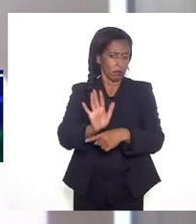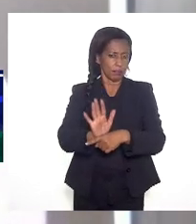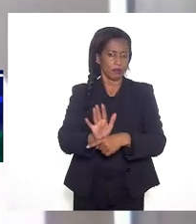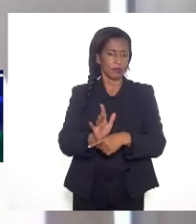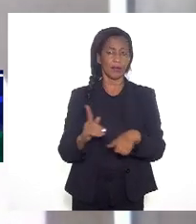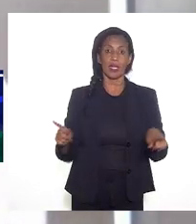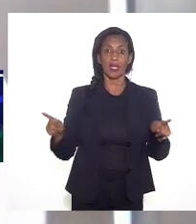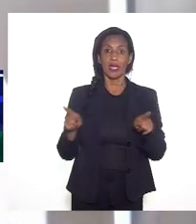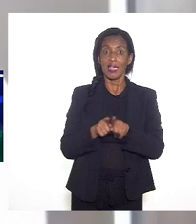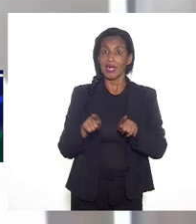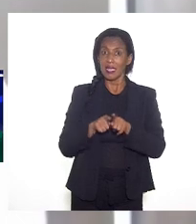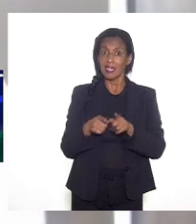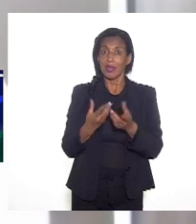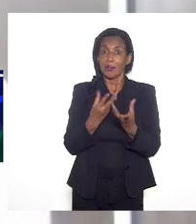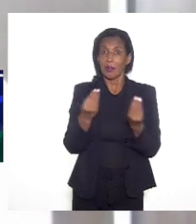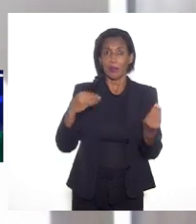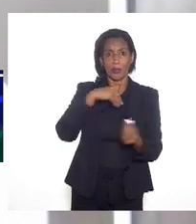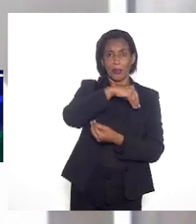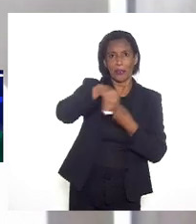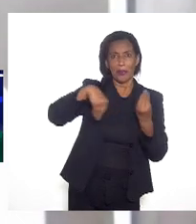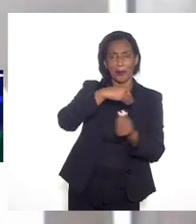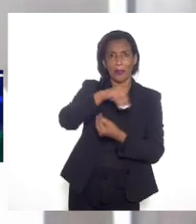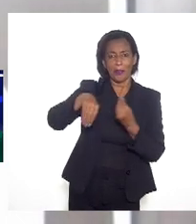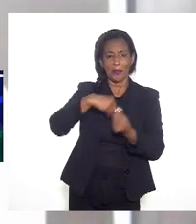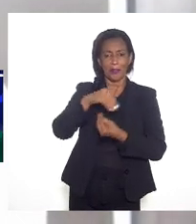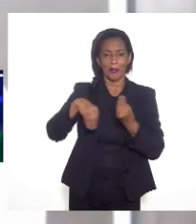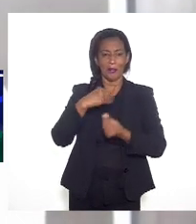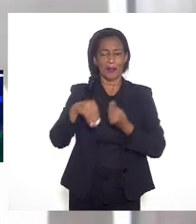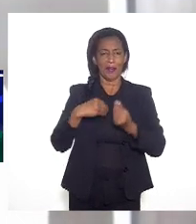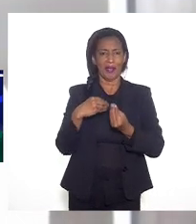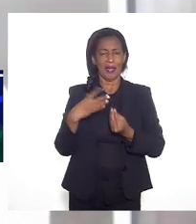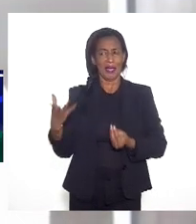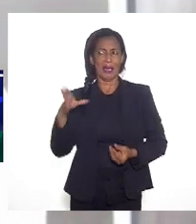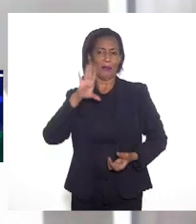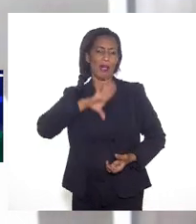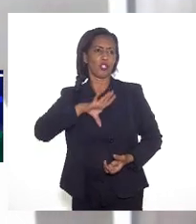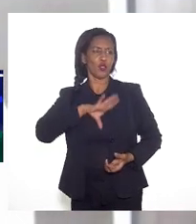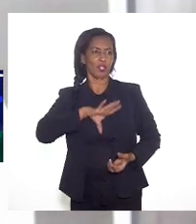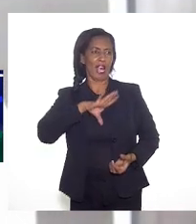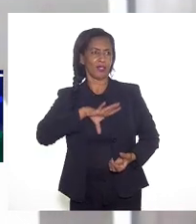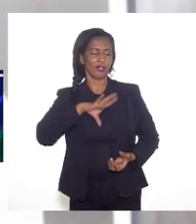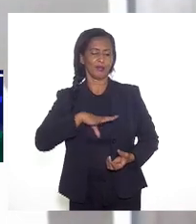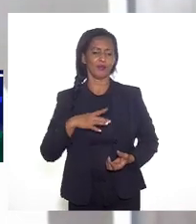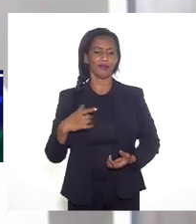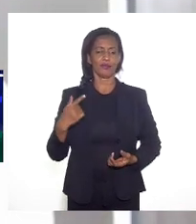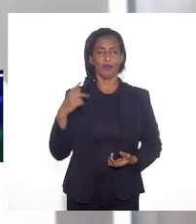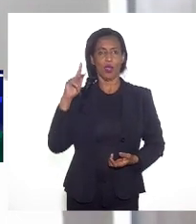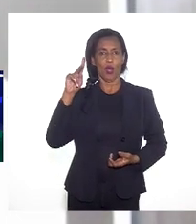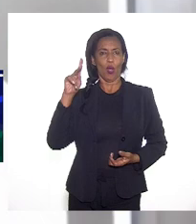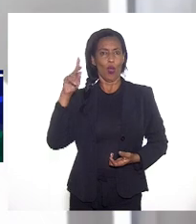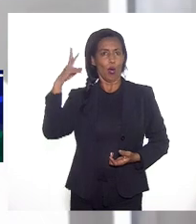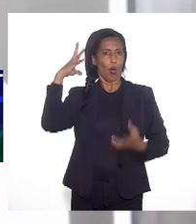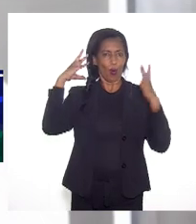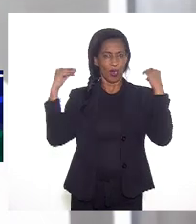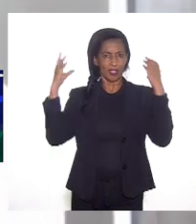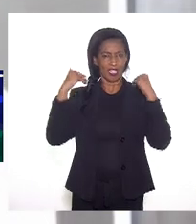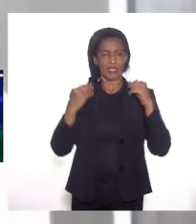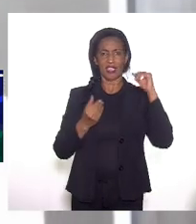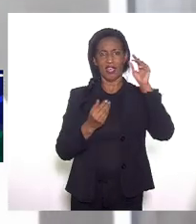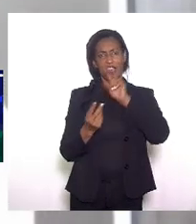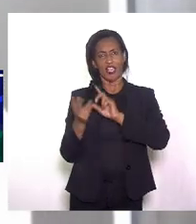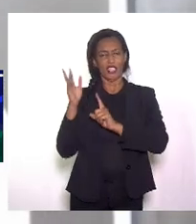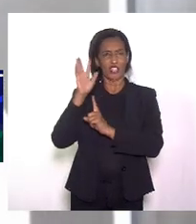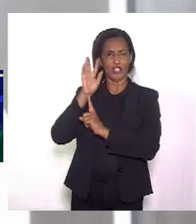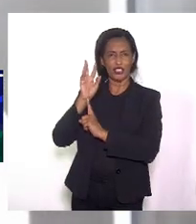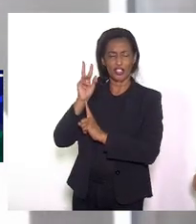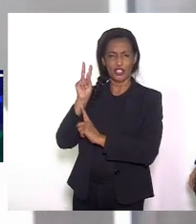ele é muito misógino. Ele tem origem portuguesa, holandesa, tem origem indígena e